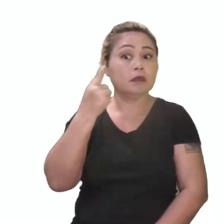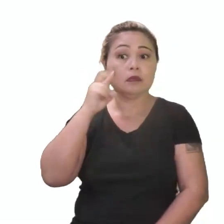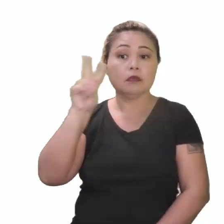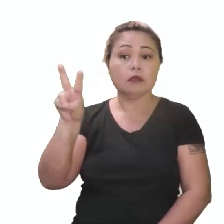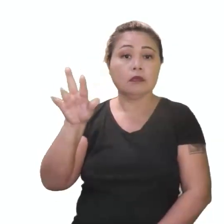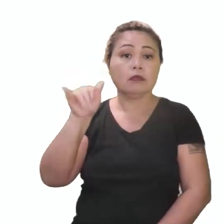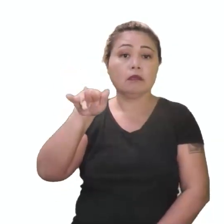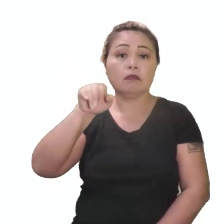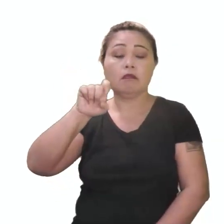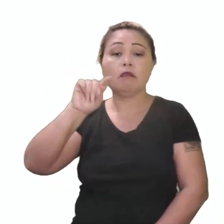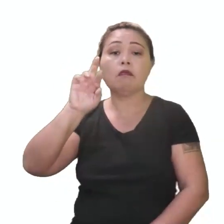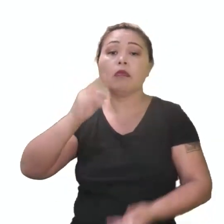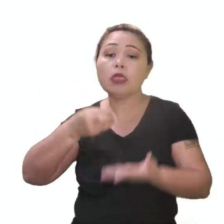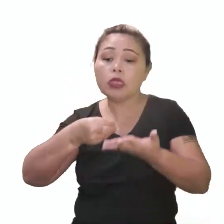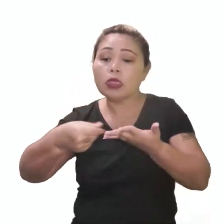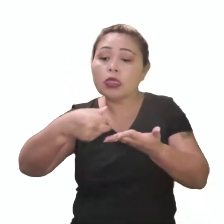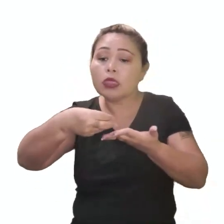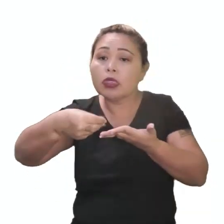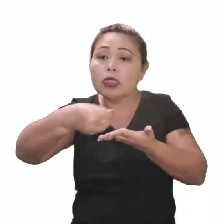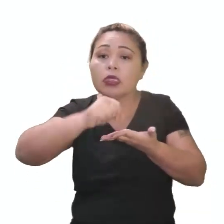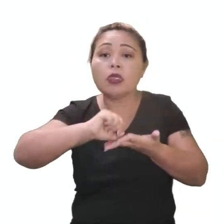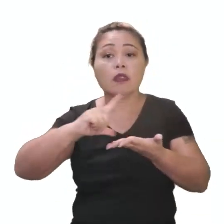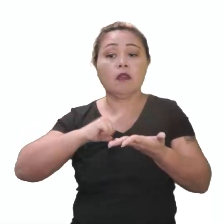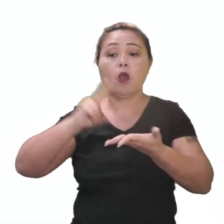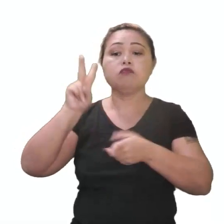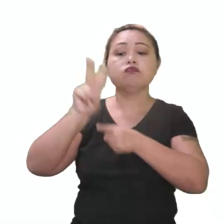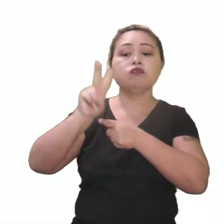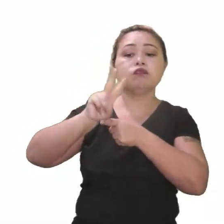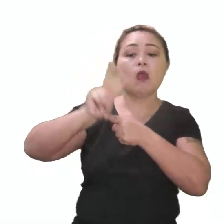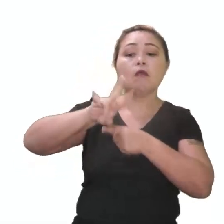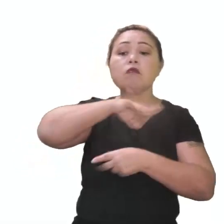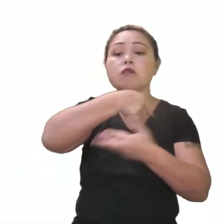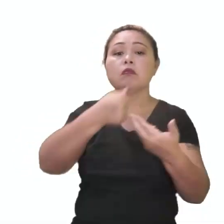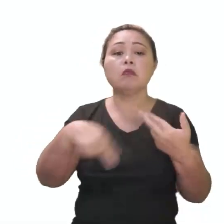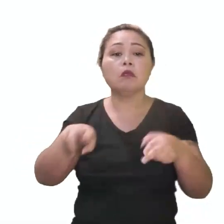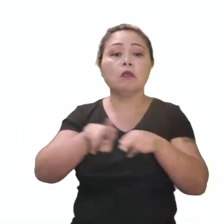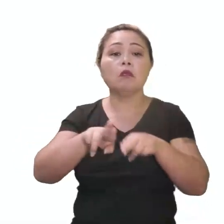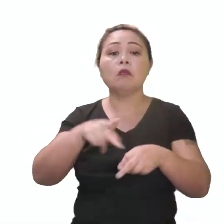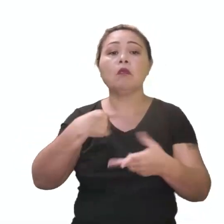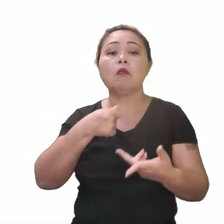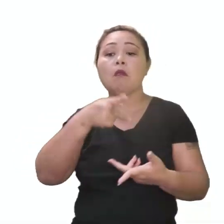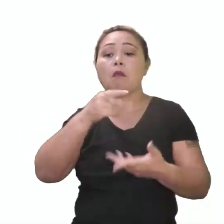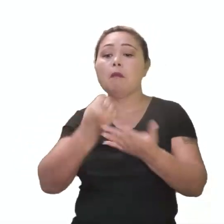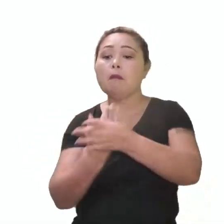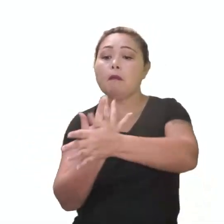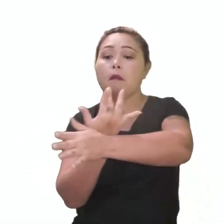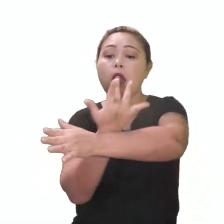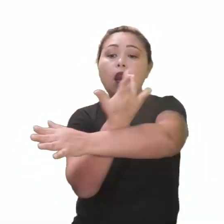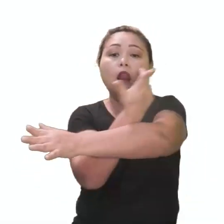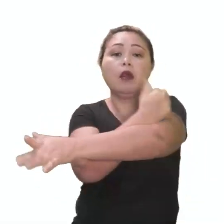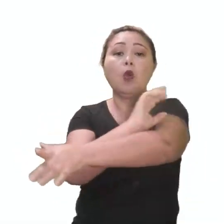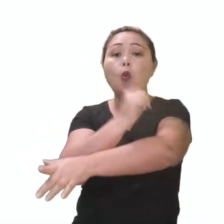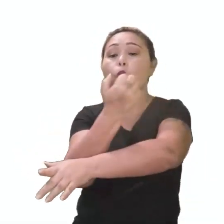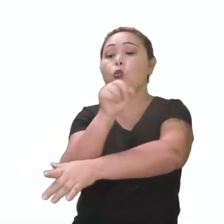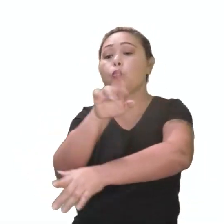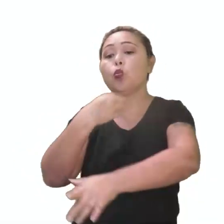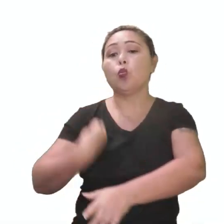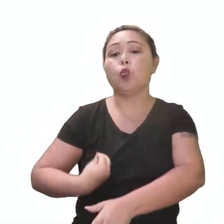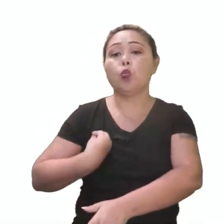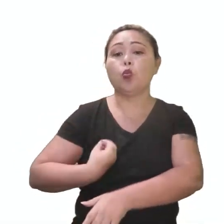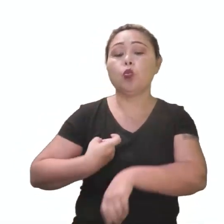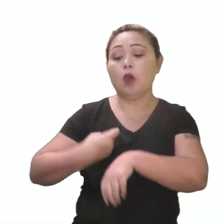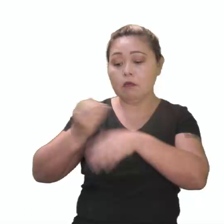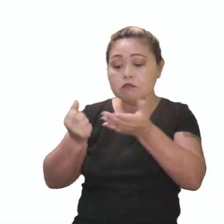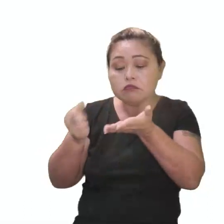lá. Fósseis são restos ou vestígios preservados de animais, plantas ou outros seres vivos em rochas,